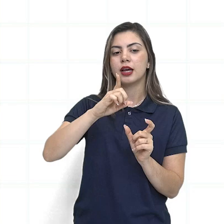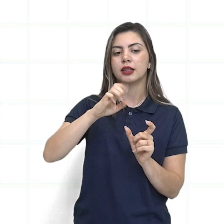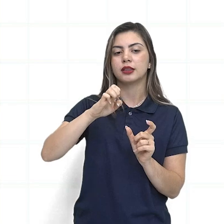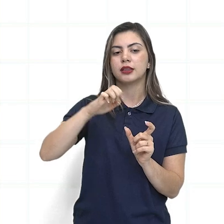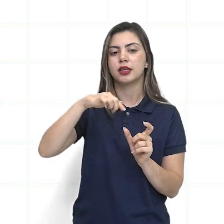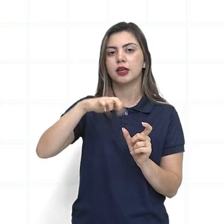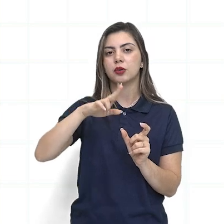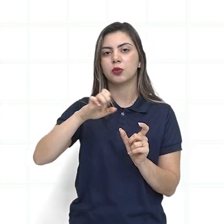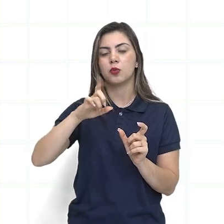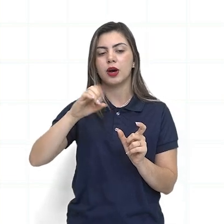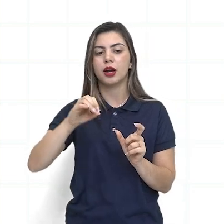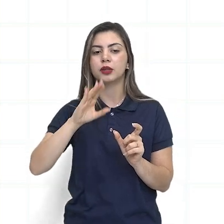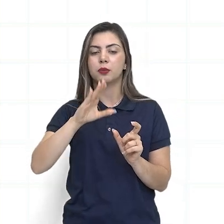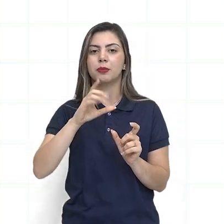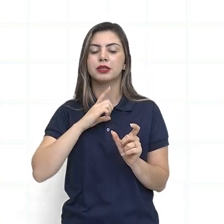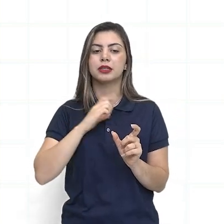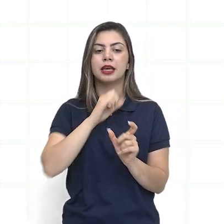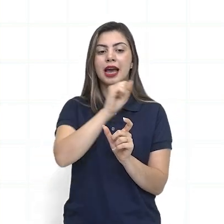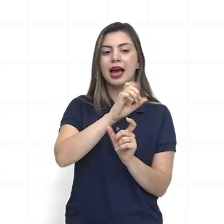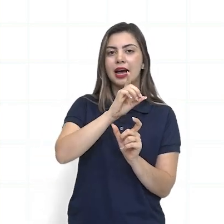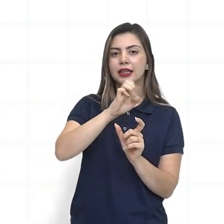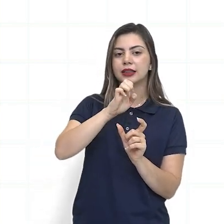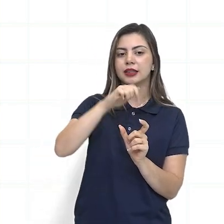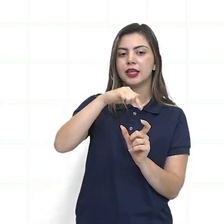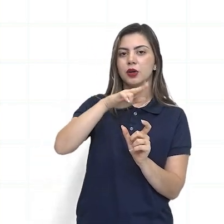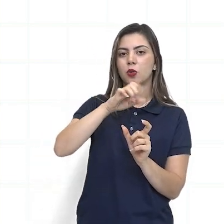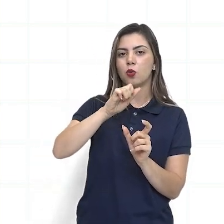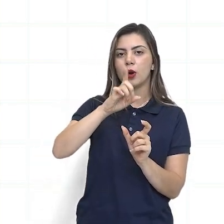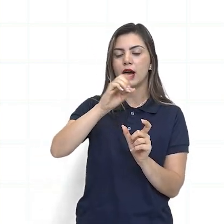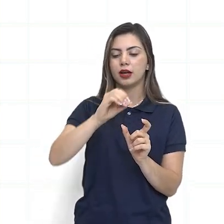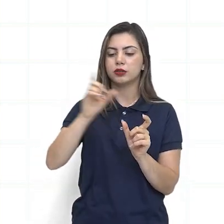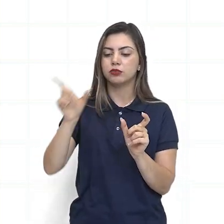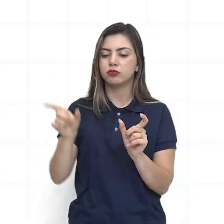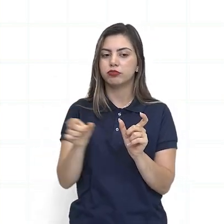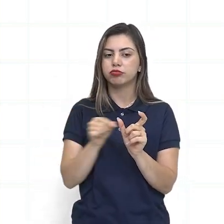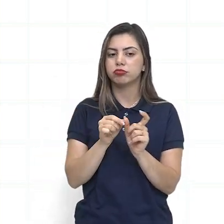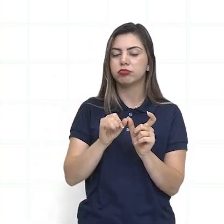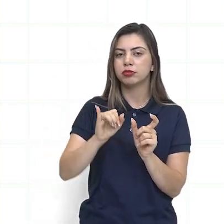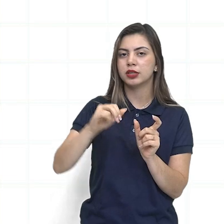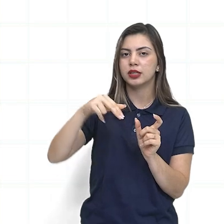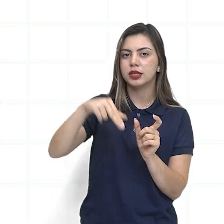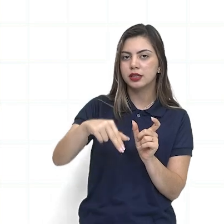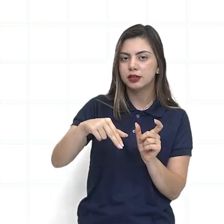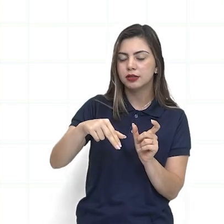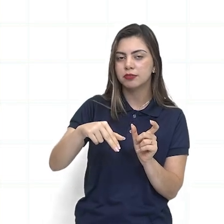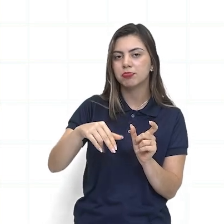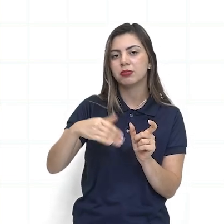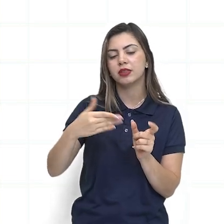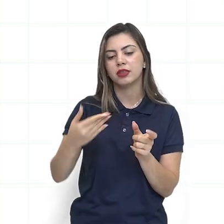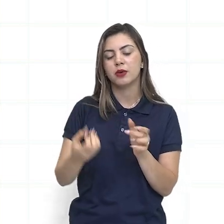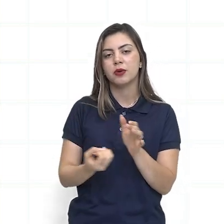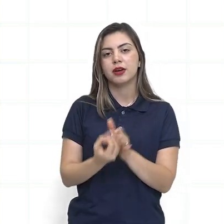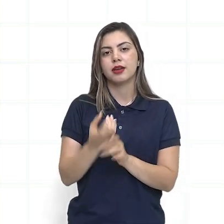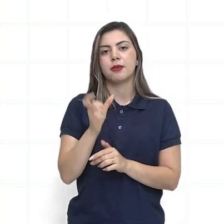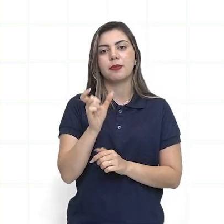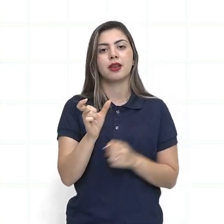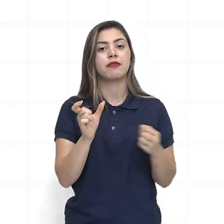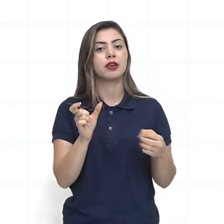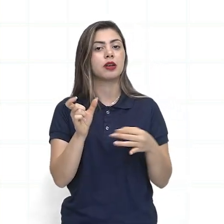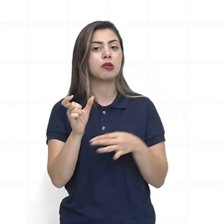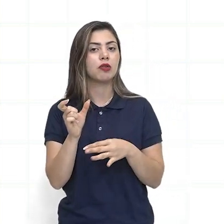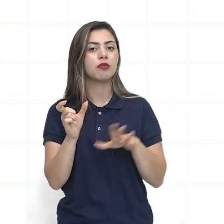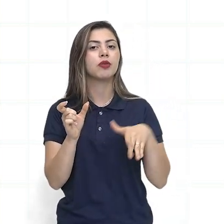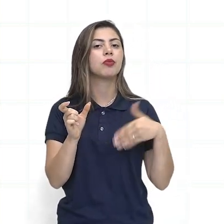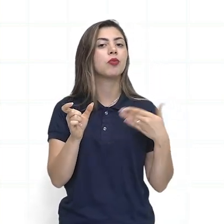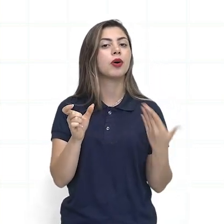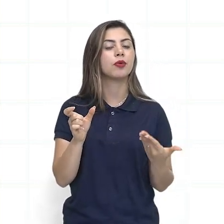um sentido. Quando eu acrescento o prefixo no início da palavra adequado, eu formei uma nova palavra. Qual é a